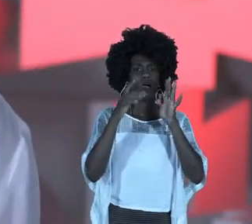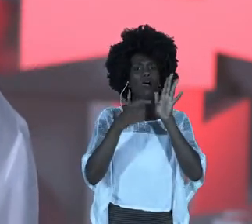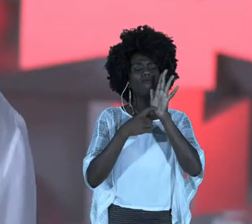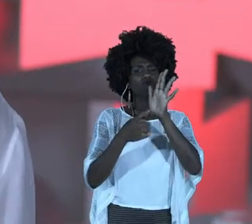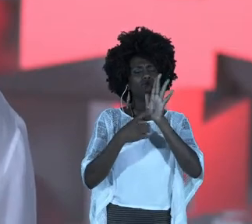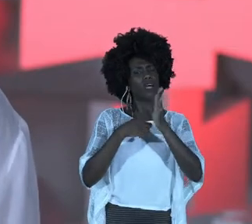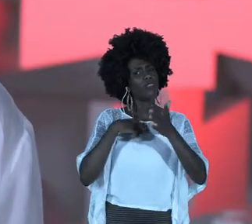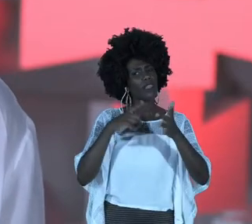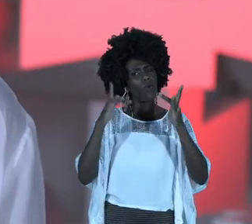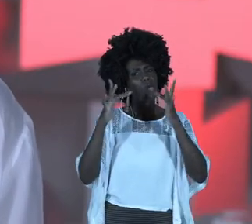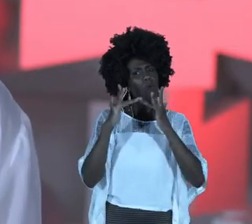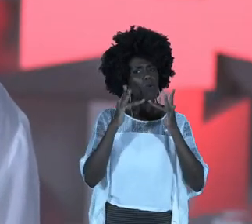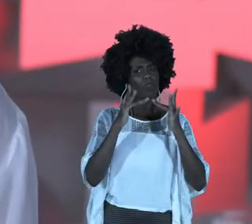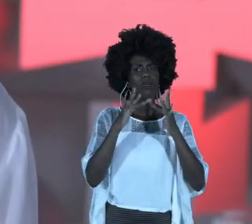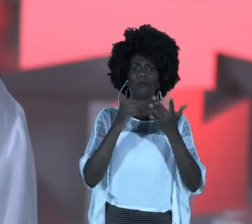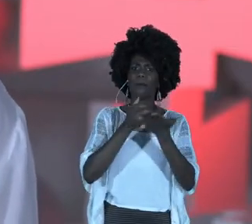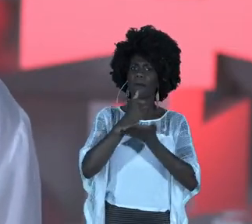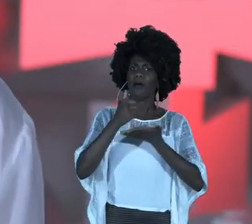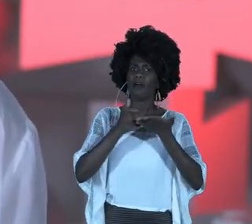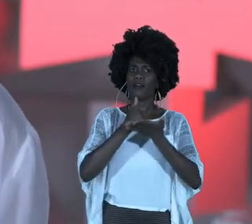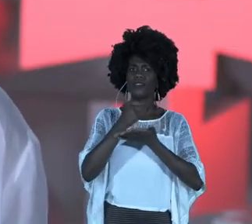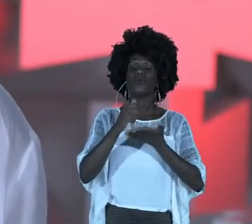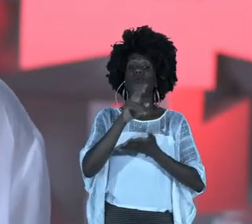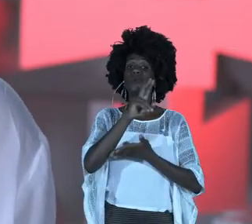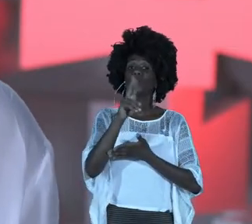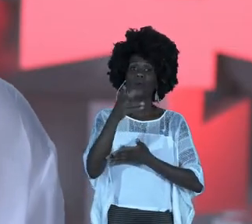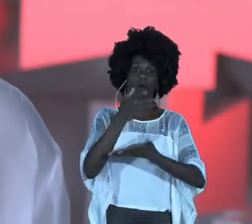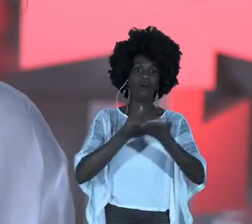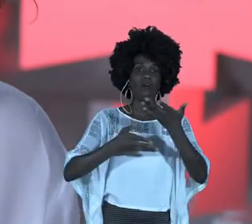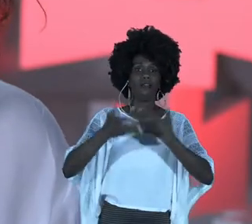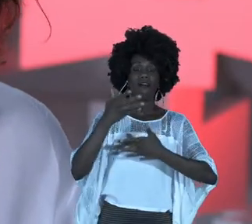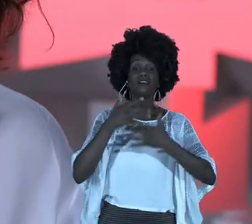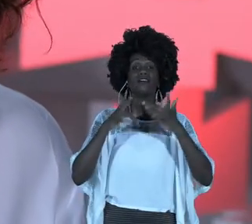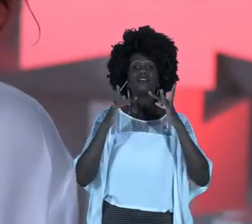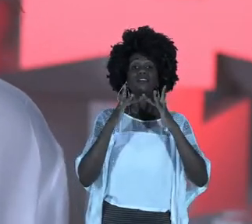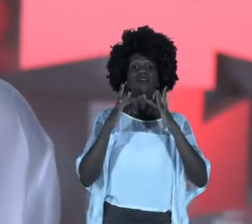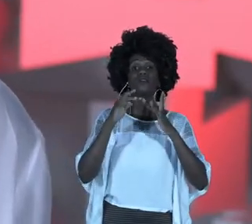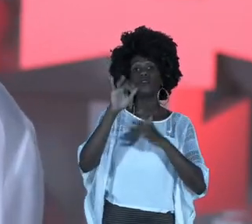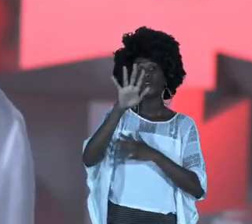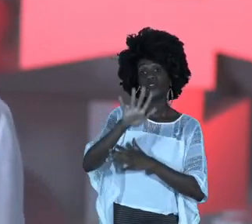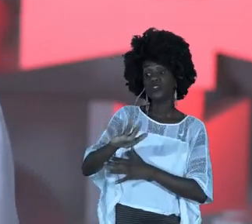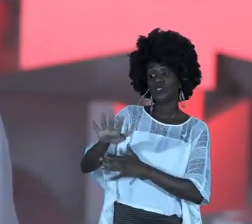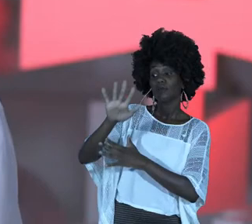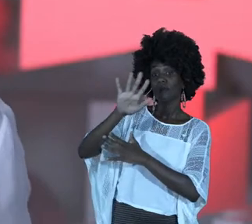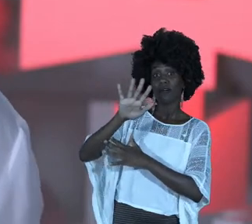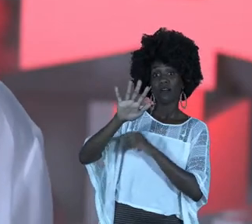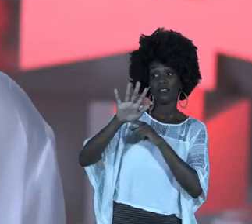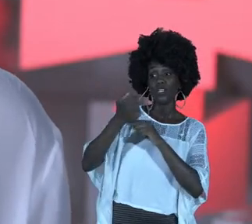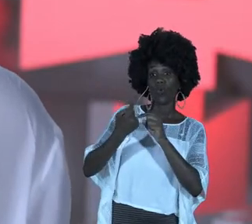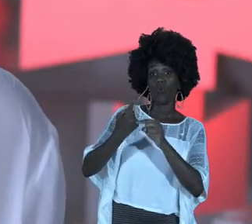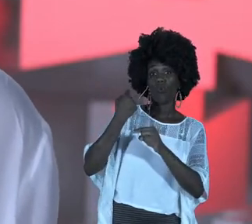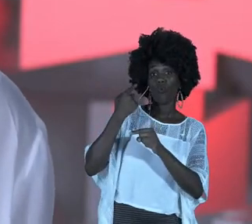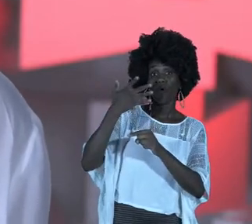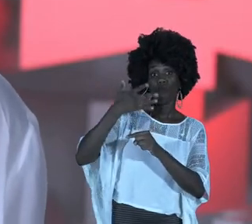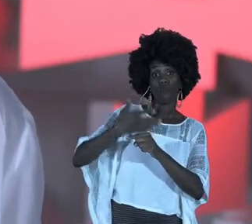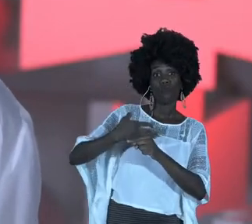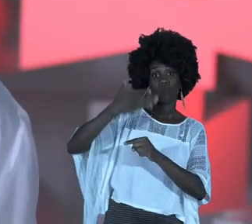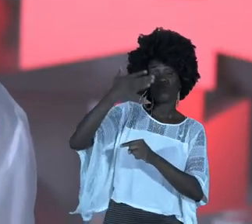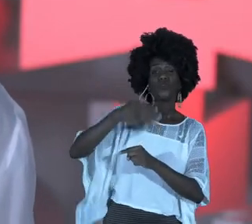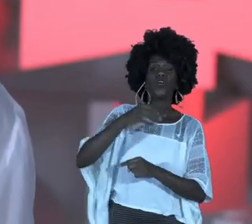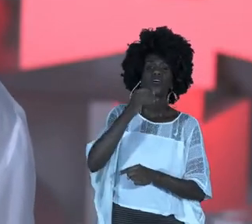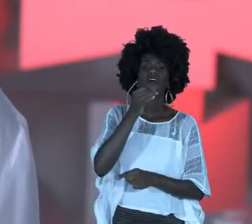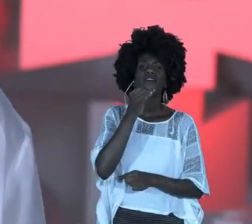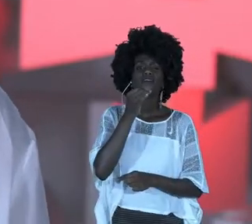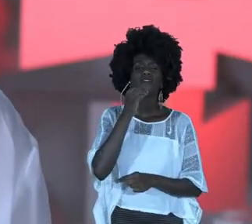cena, existe uma relação básica que é chamada relação de figura e fundo. Por exemplo, a Mona